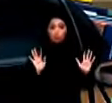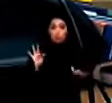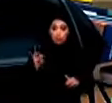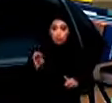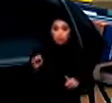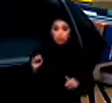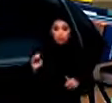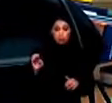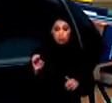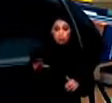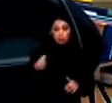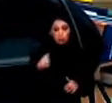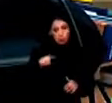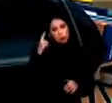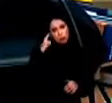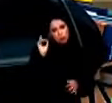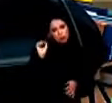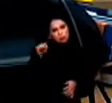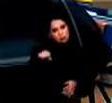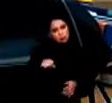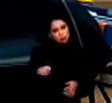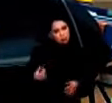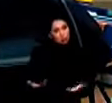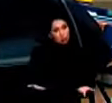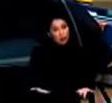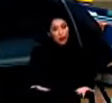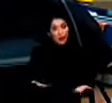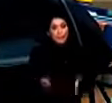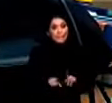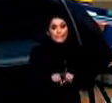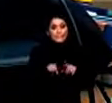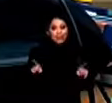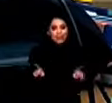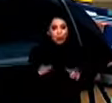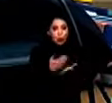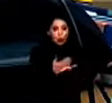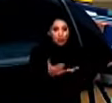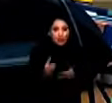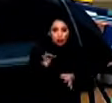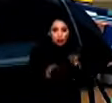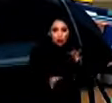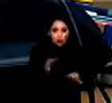é válida. Agora, se se reinicia o julgamento,